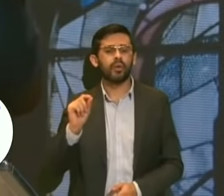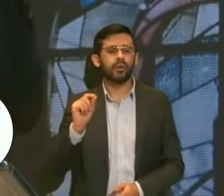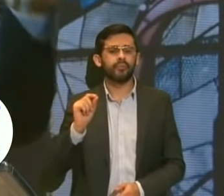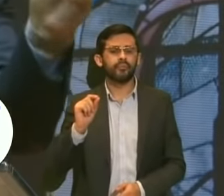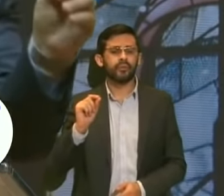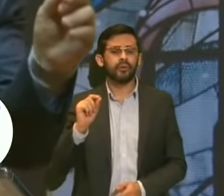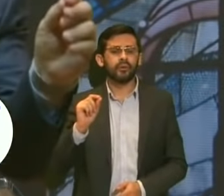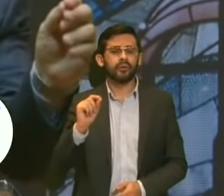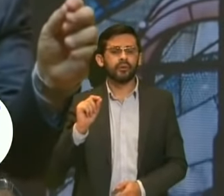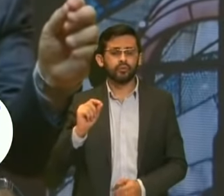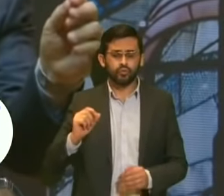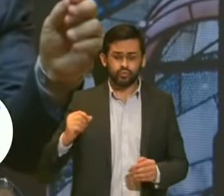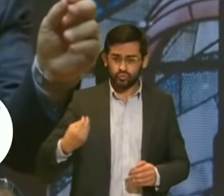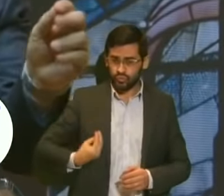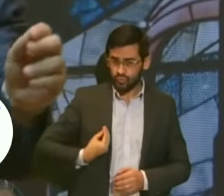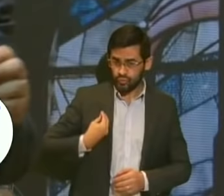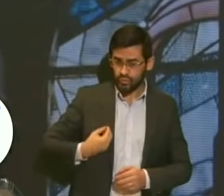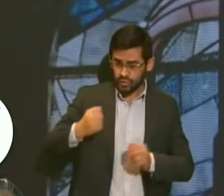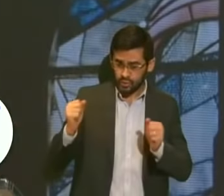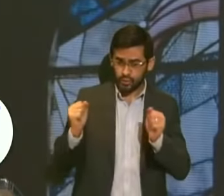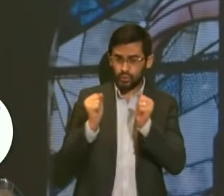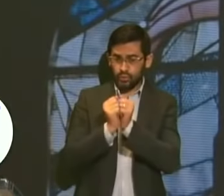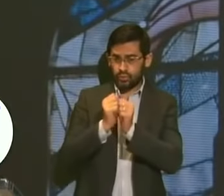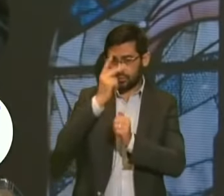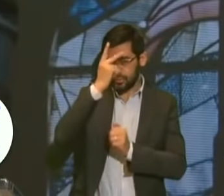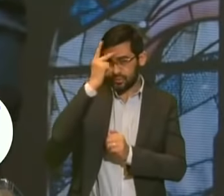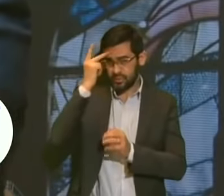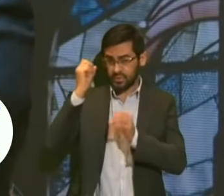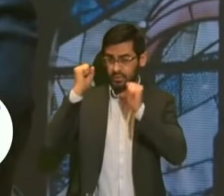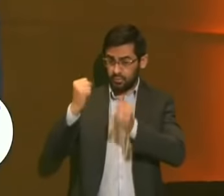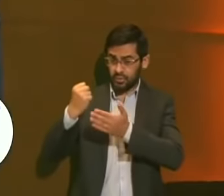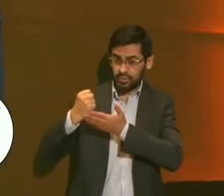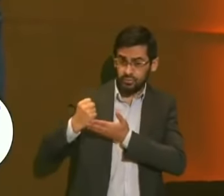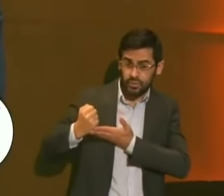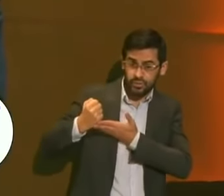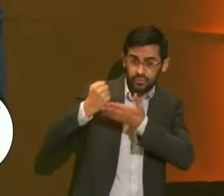com pessoas que possam ajudar você.